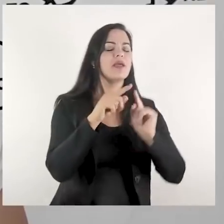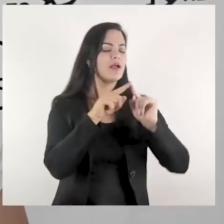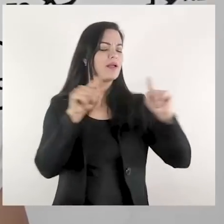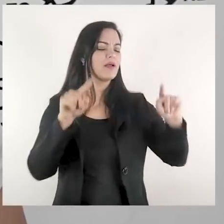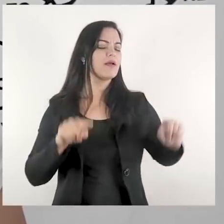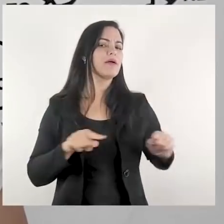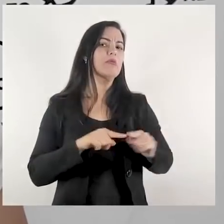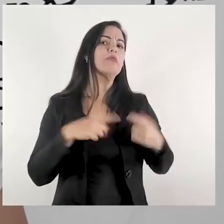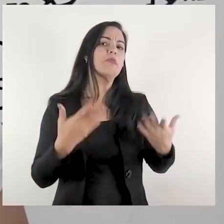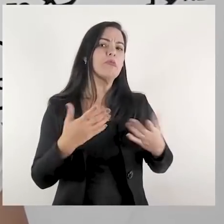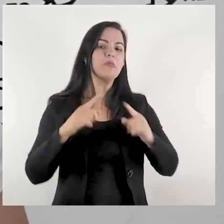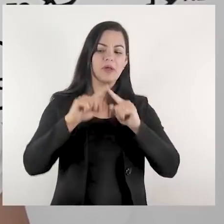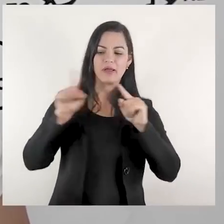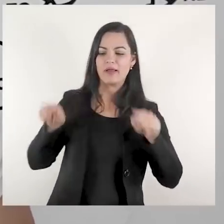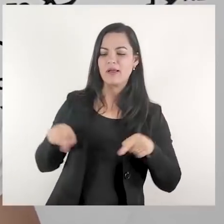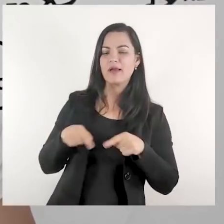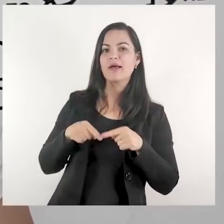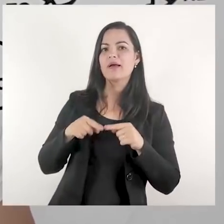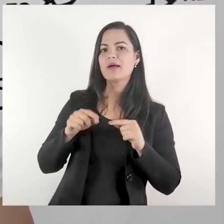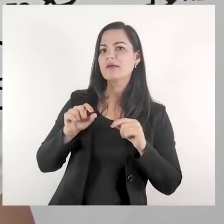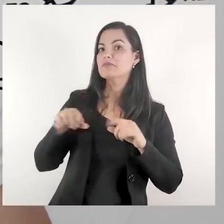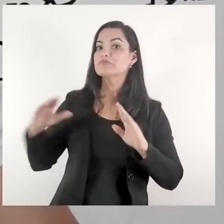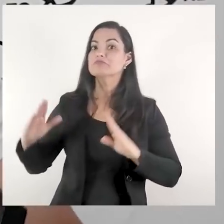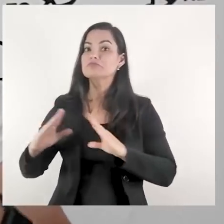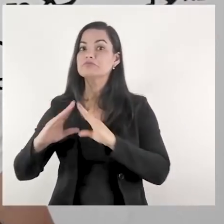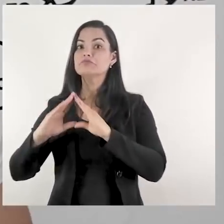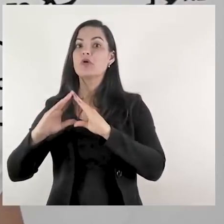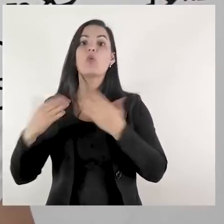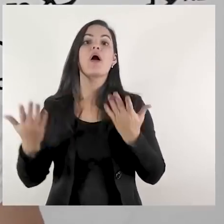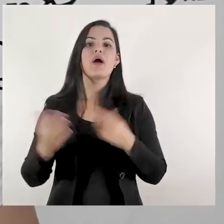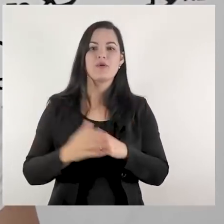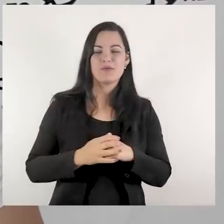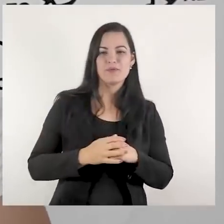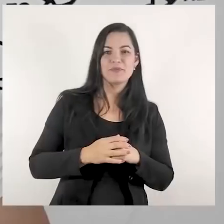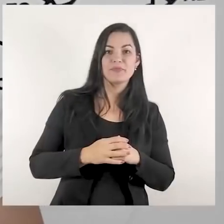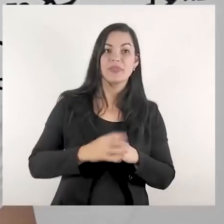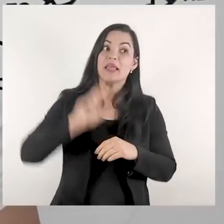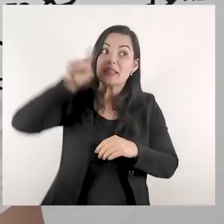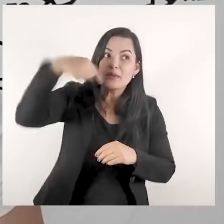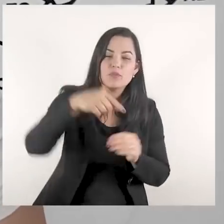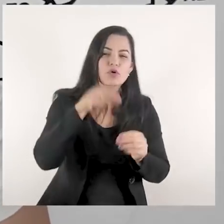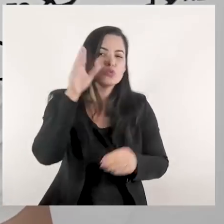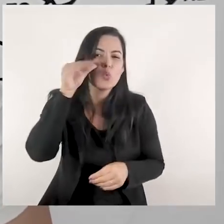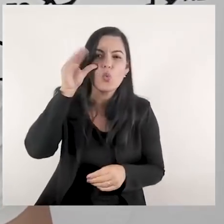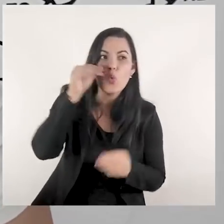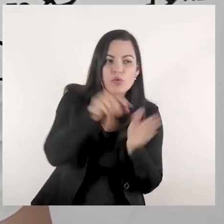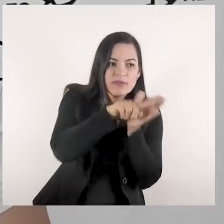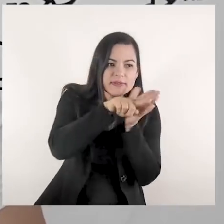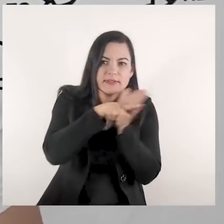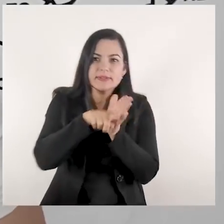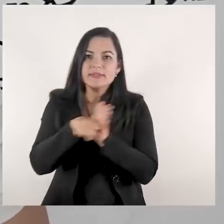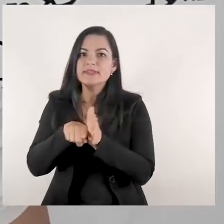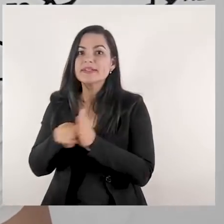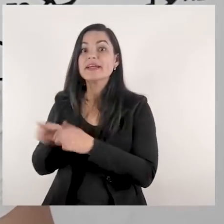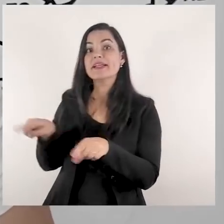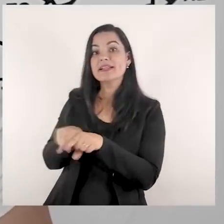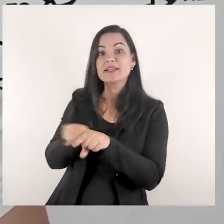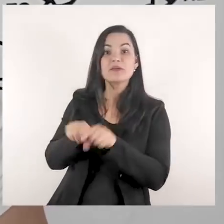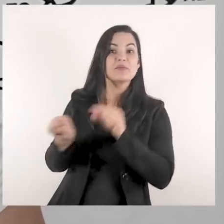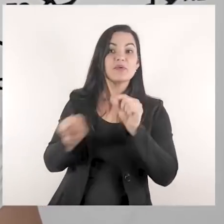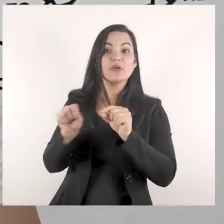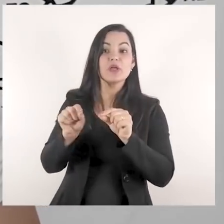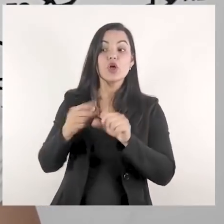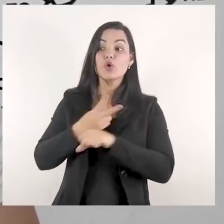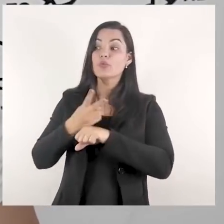nessas construções. Depois, sendo bem curioso e bem investigativo, dá uma olhadinha no que